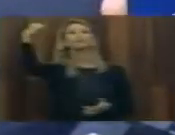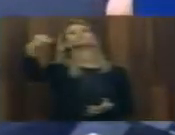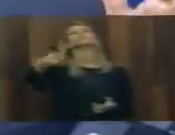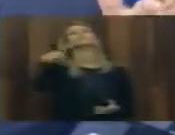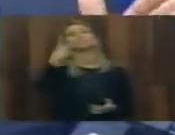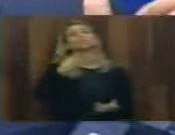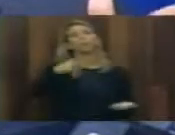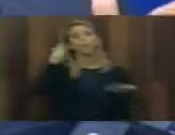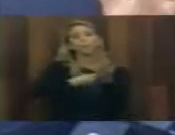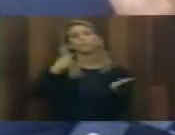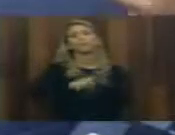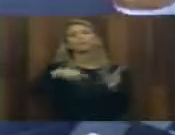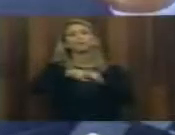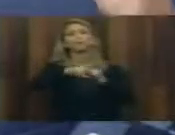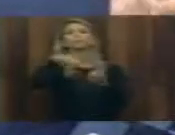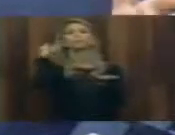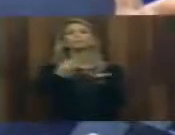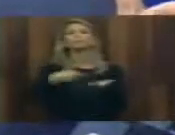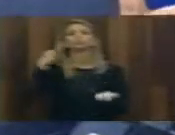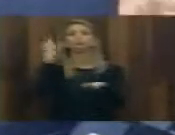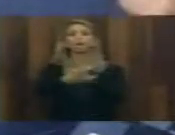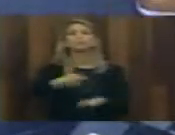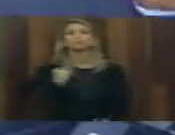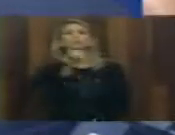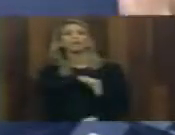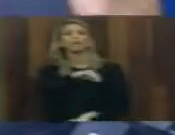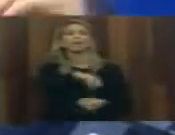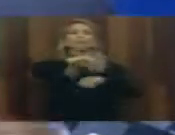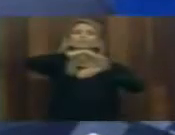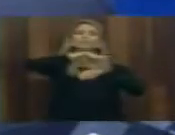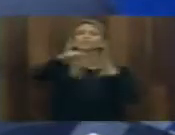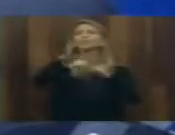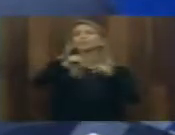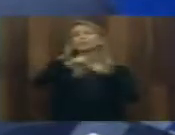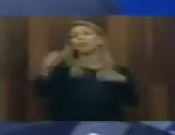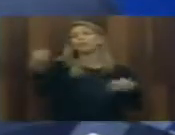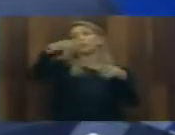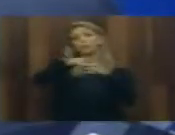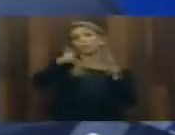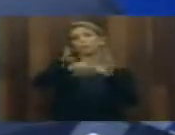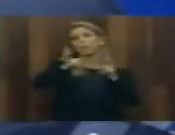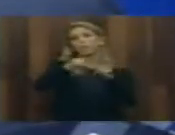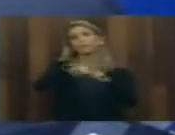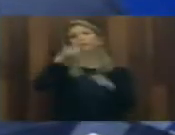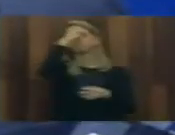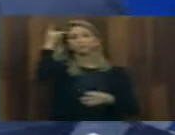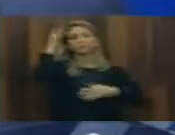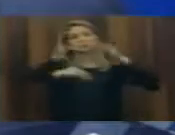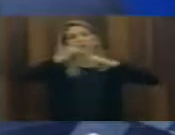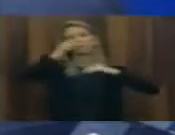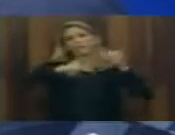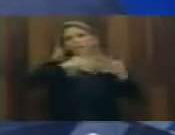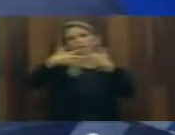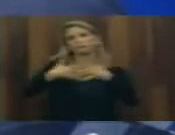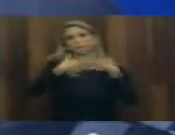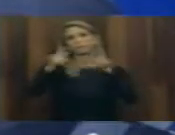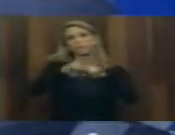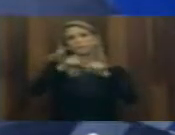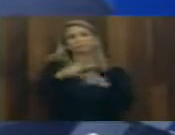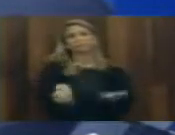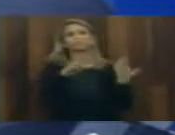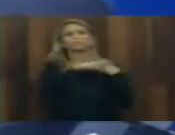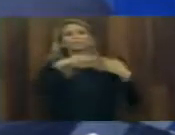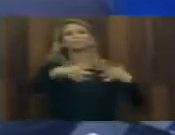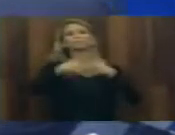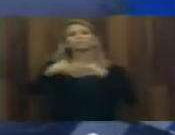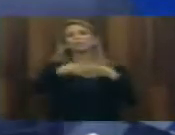os compromissos de pagamento, de salários atrasados, e incluir os nossos caminhoneiros na cidade de Cabo Frio, donos de máquinas e caminhoneiros